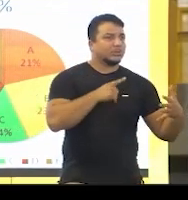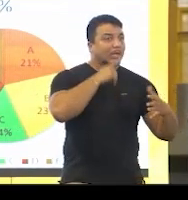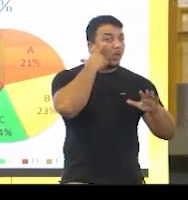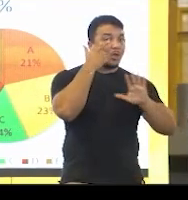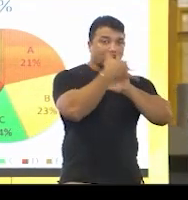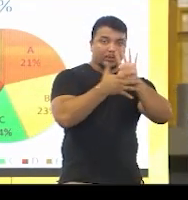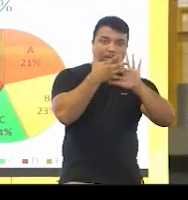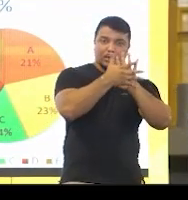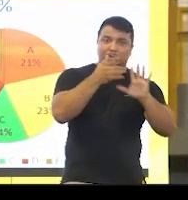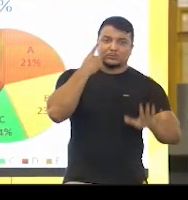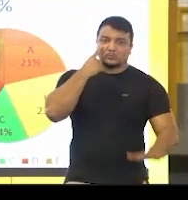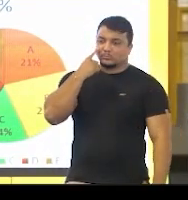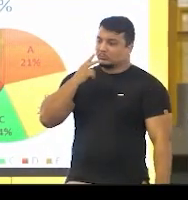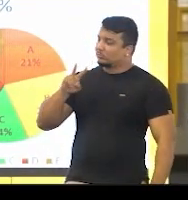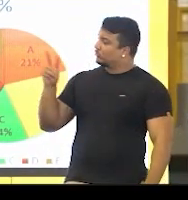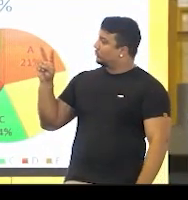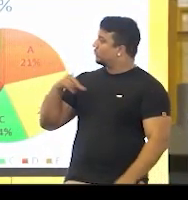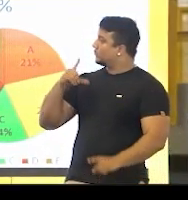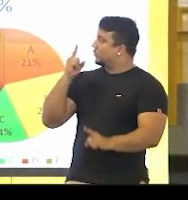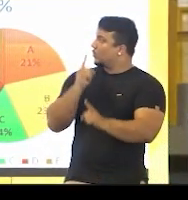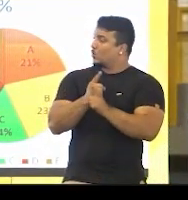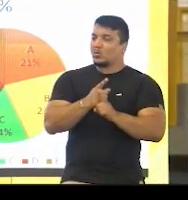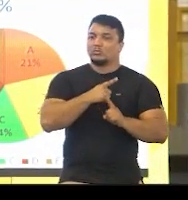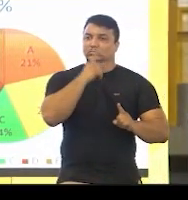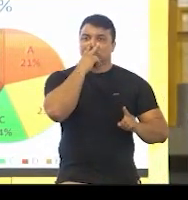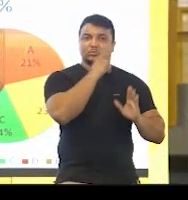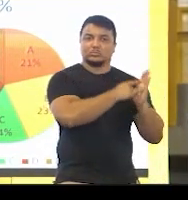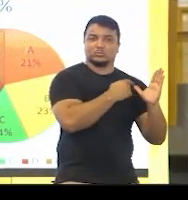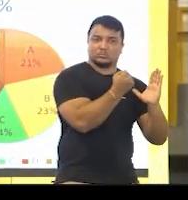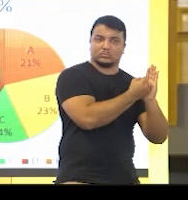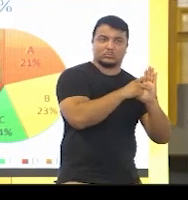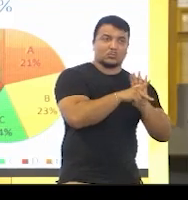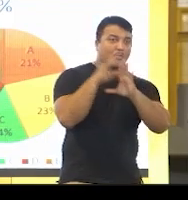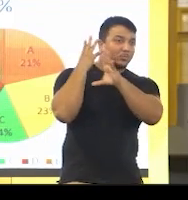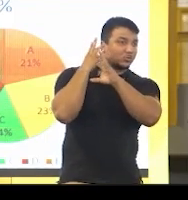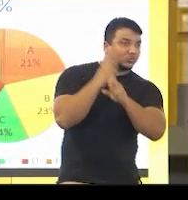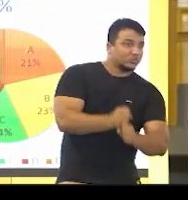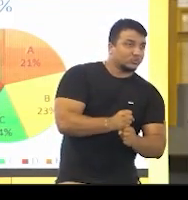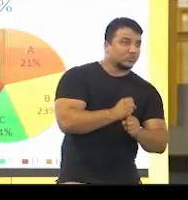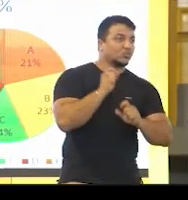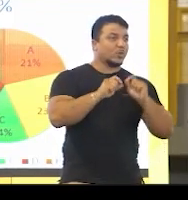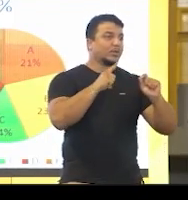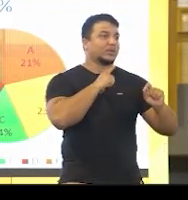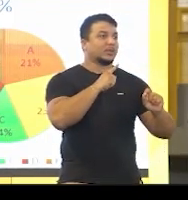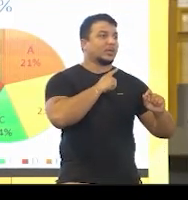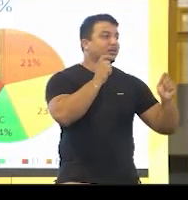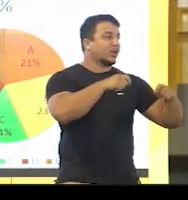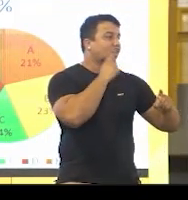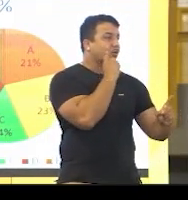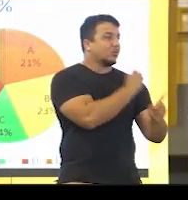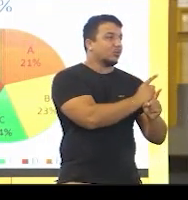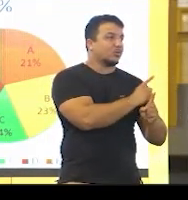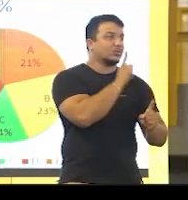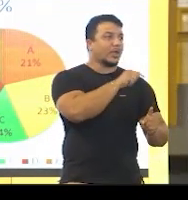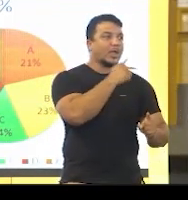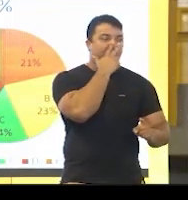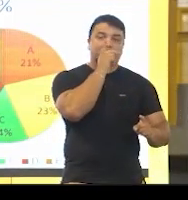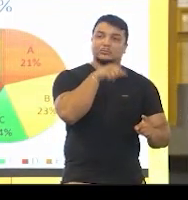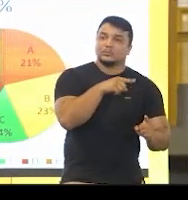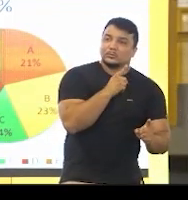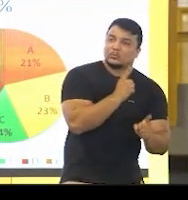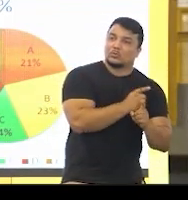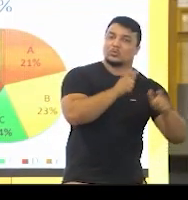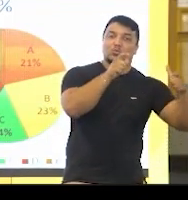para o texto e identifique uma fonte, um documento histórico, que é um documento que determina o que foi